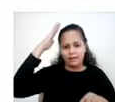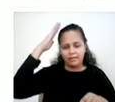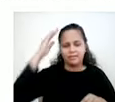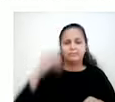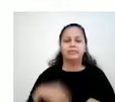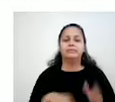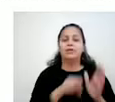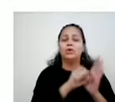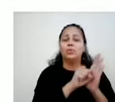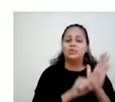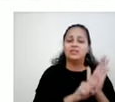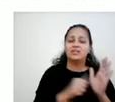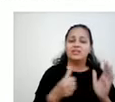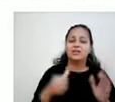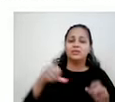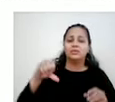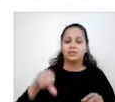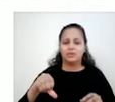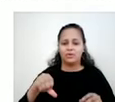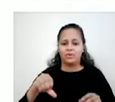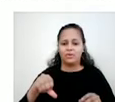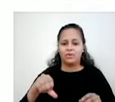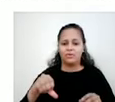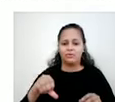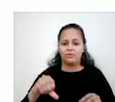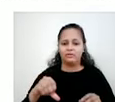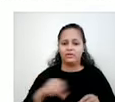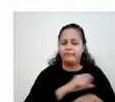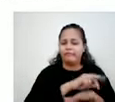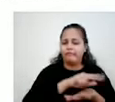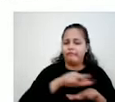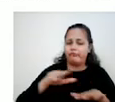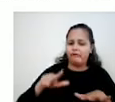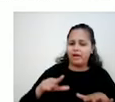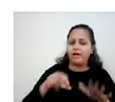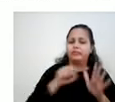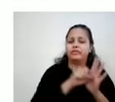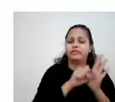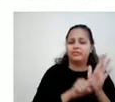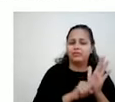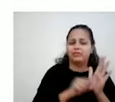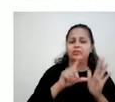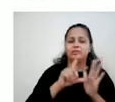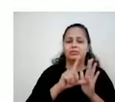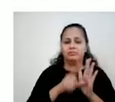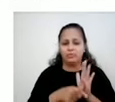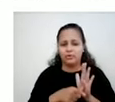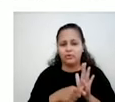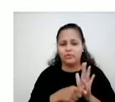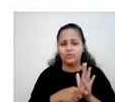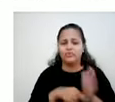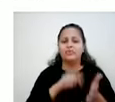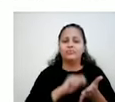Mesmo no século XIX, séculos depois dos confrontos, o escritor